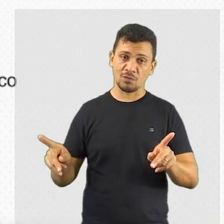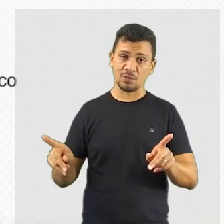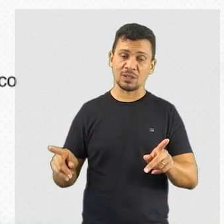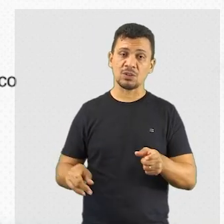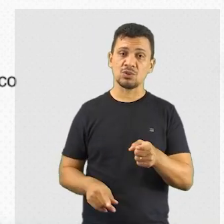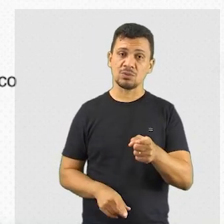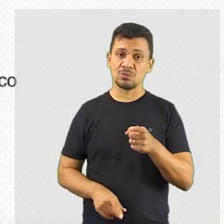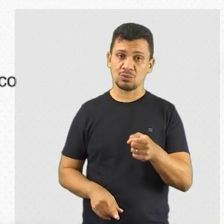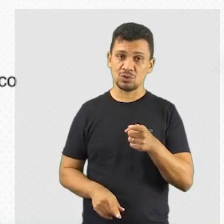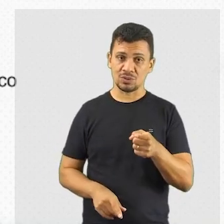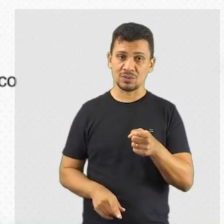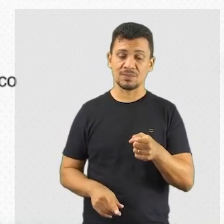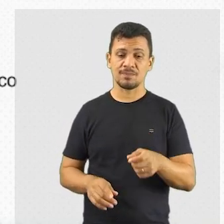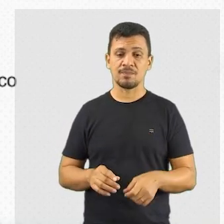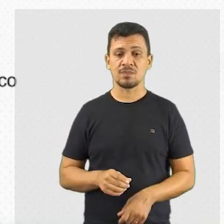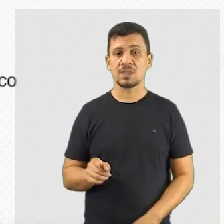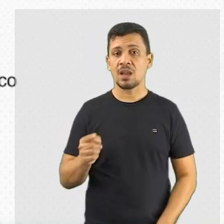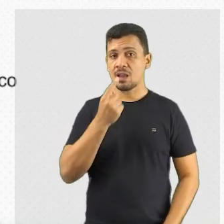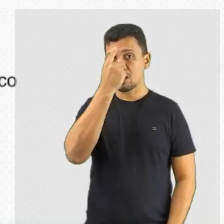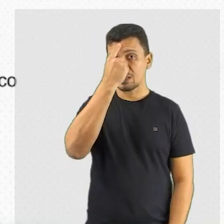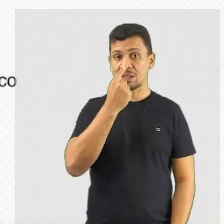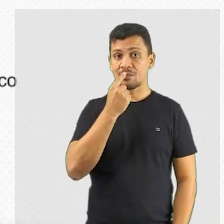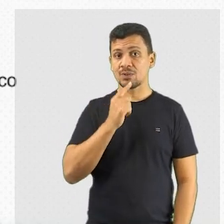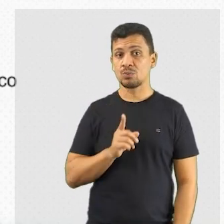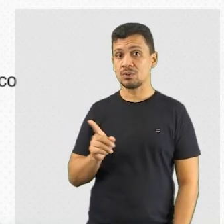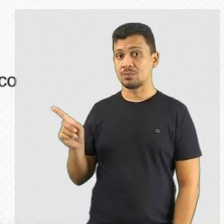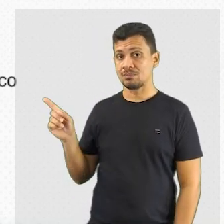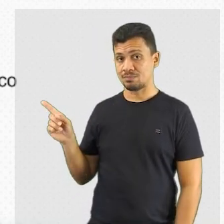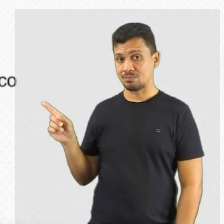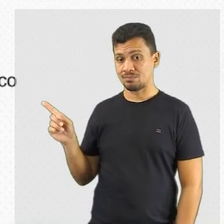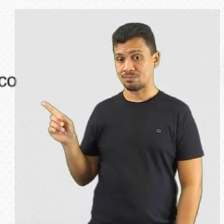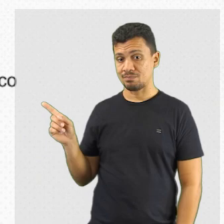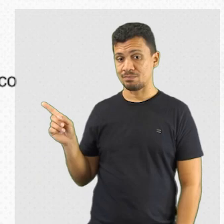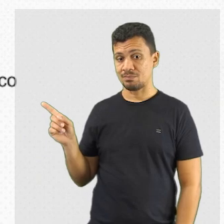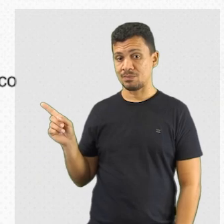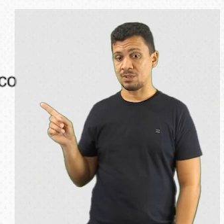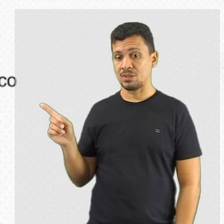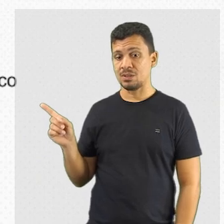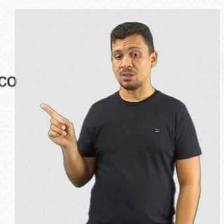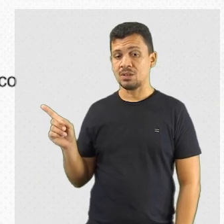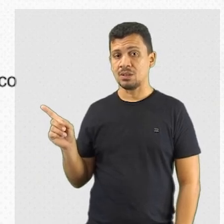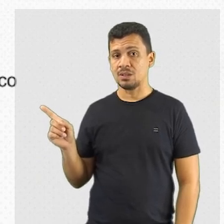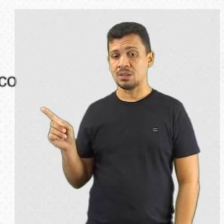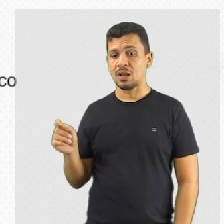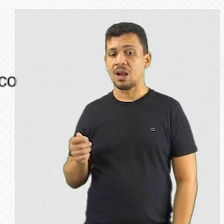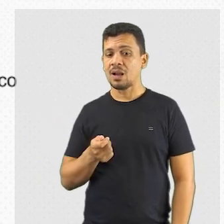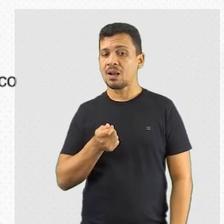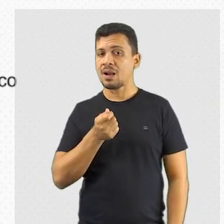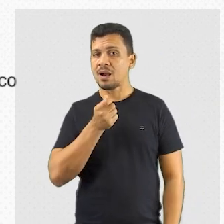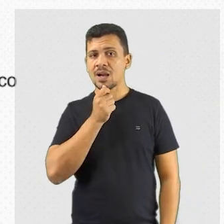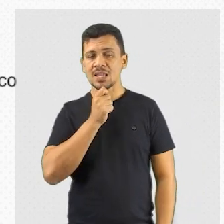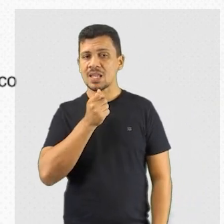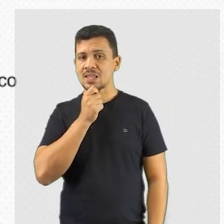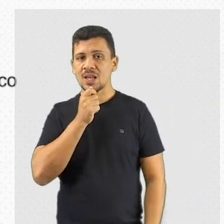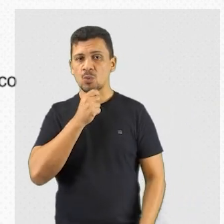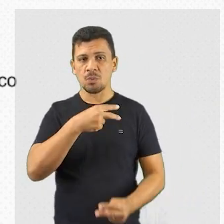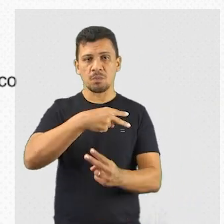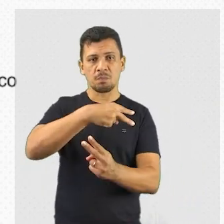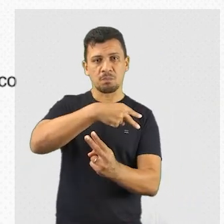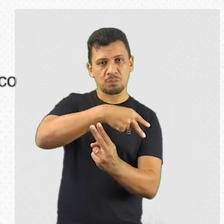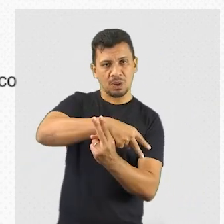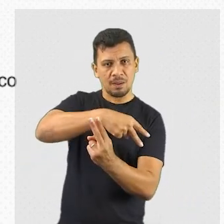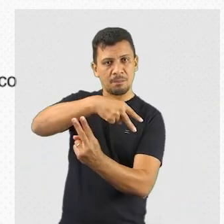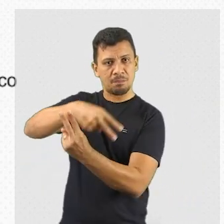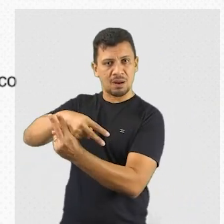cromossomo X. Aí nessa figura que vocês podem observar, a gente não está identificando os cromossomos já eles duplicados, tá? A gente está aí